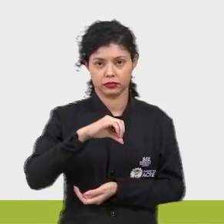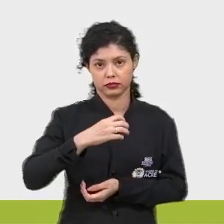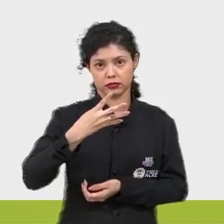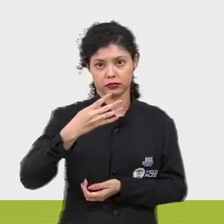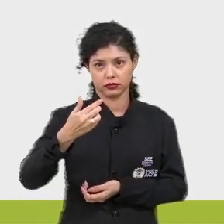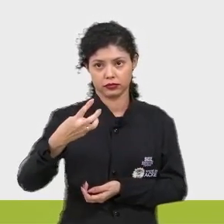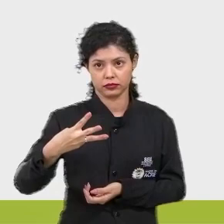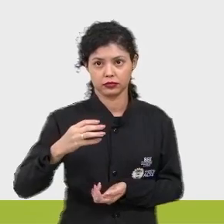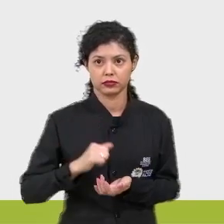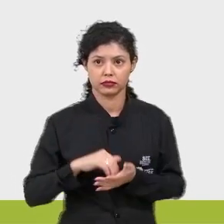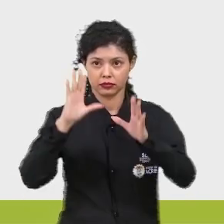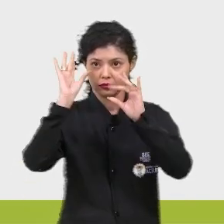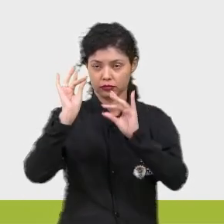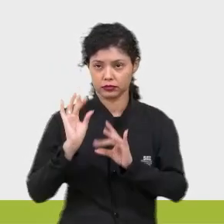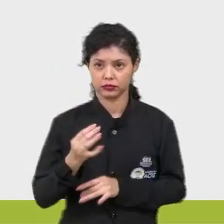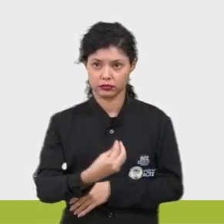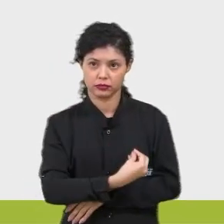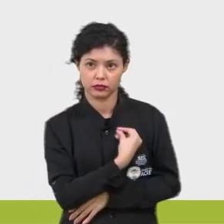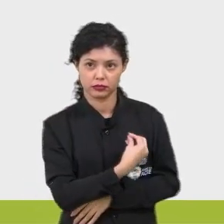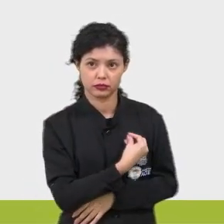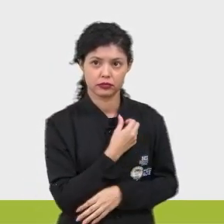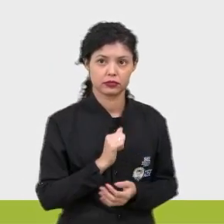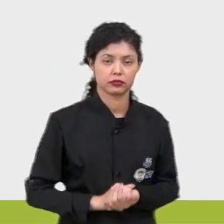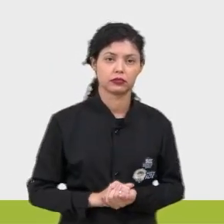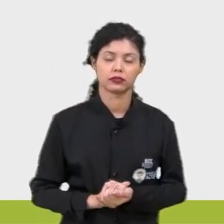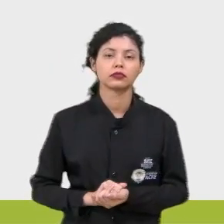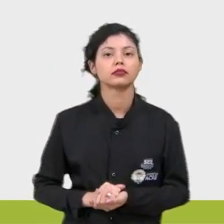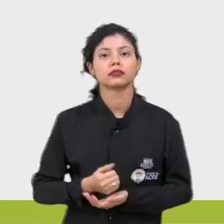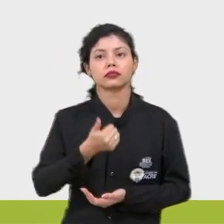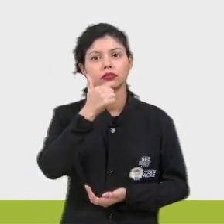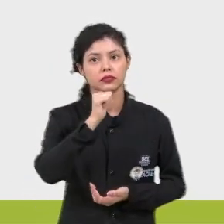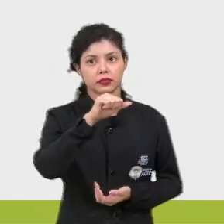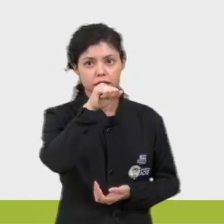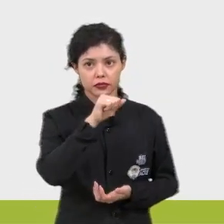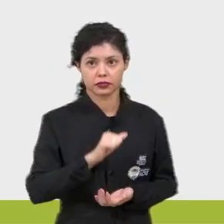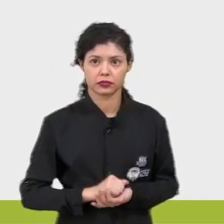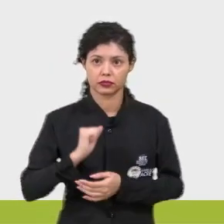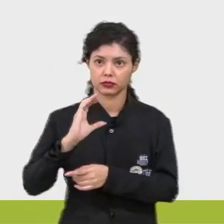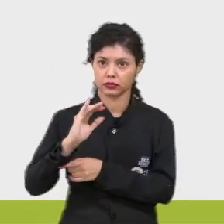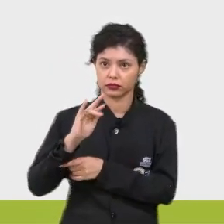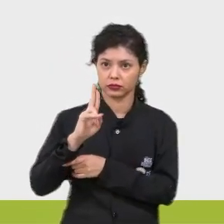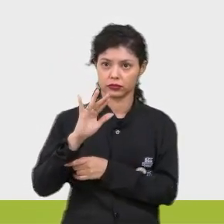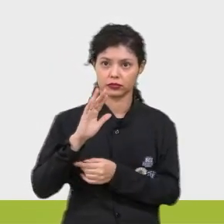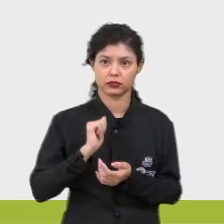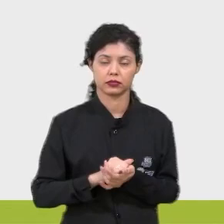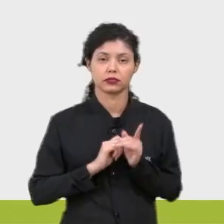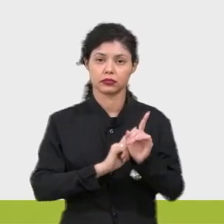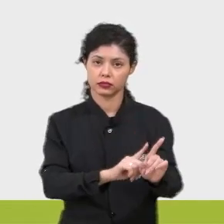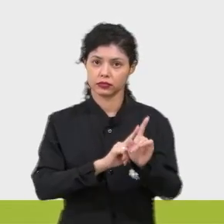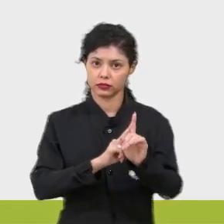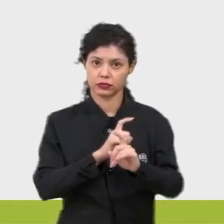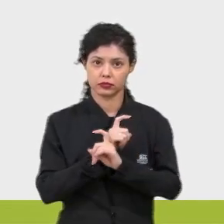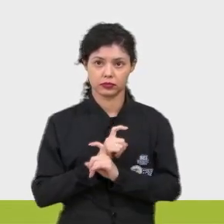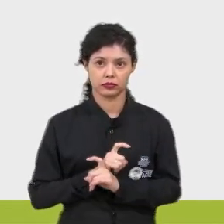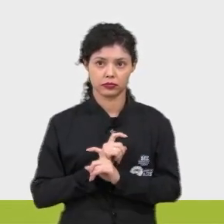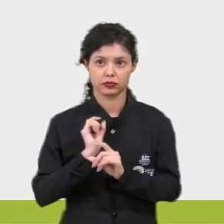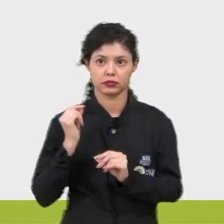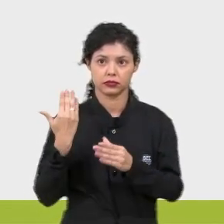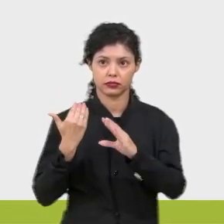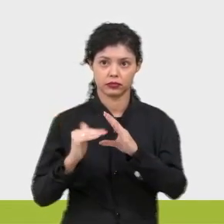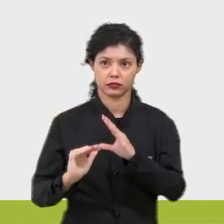1943. Traços de uma sobrevivente. A mãe comunista, perseguida pelo nazismo,